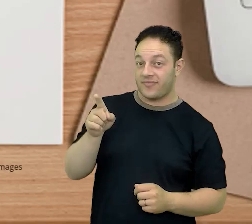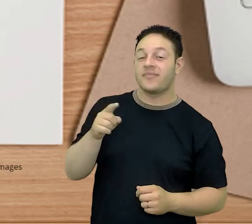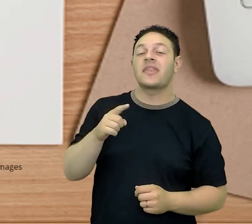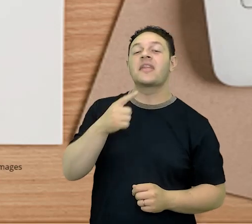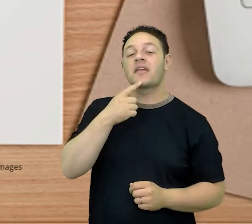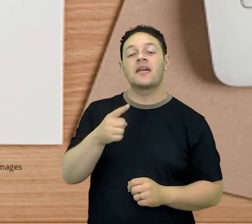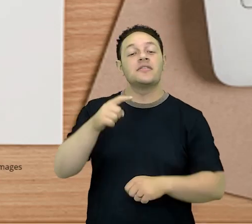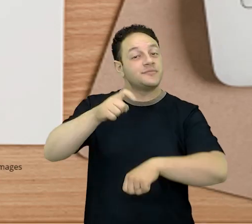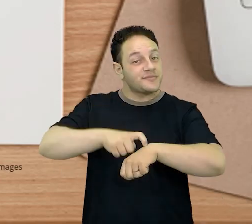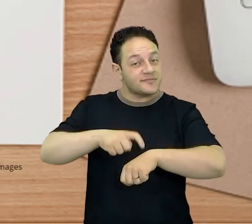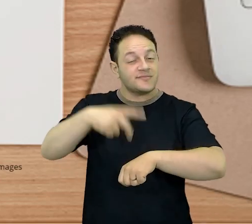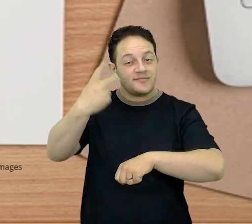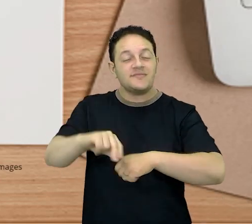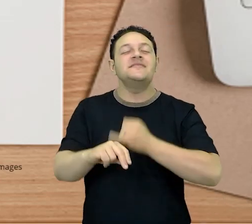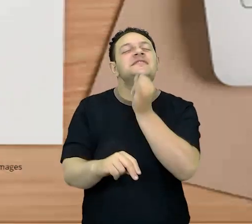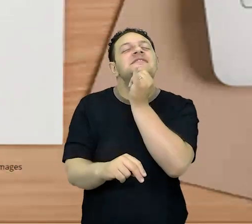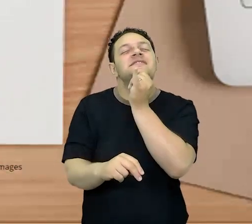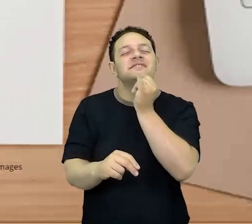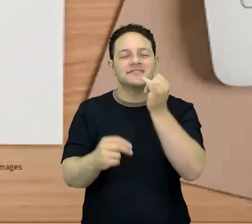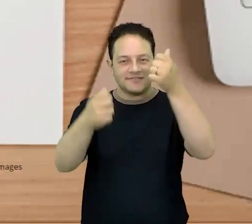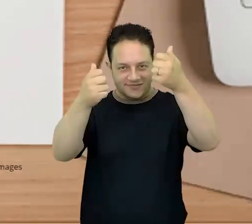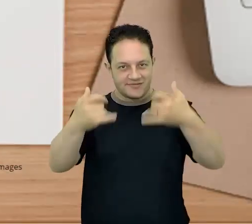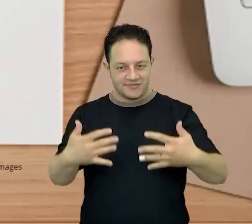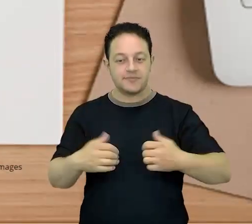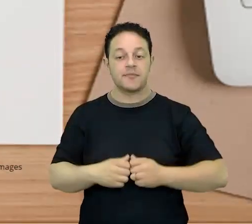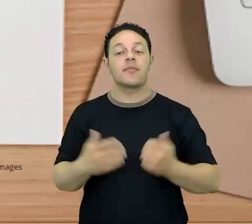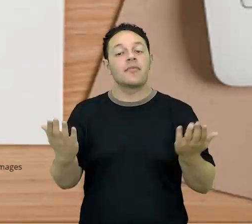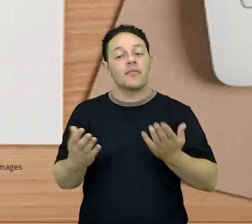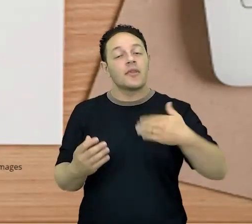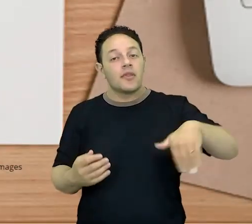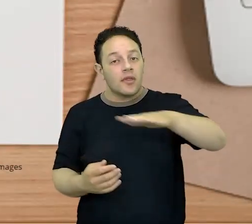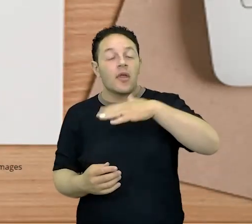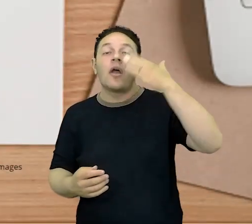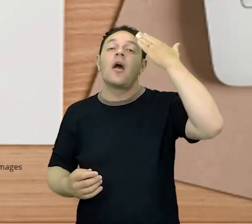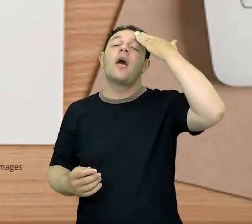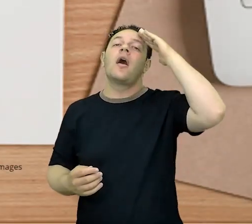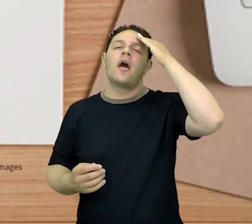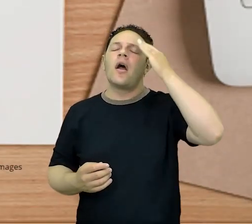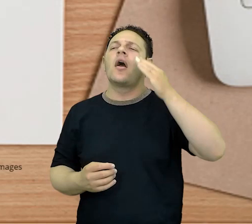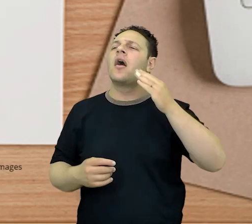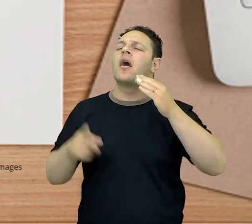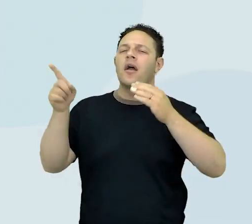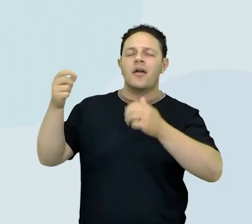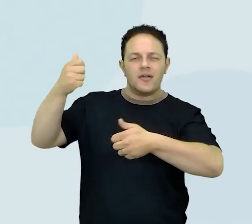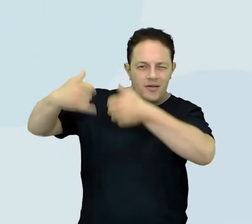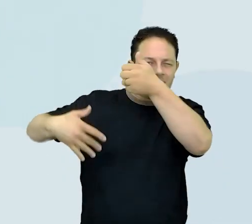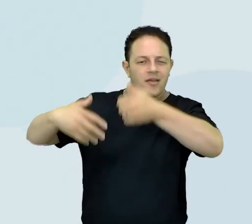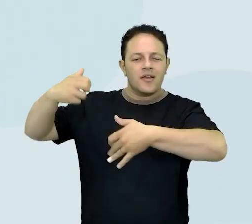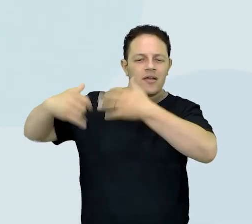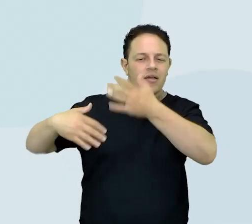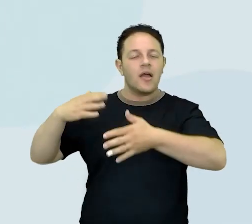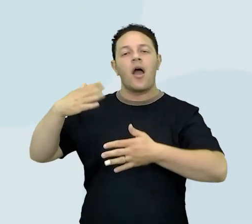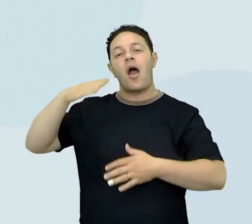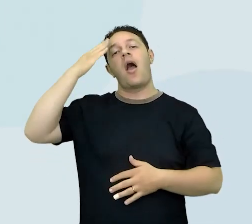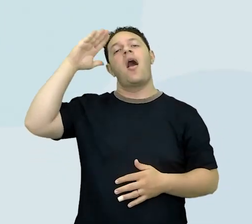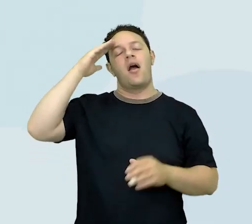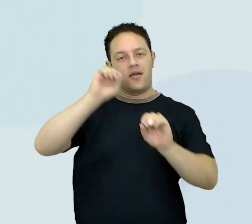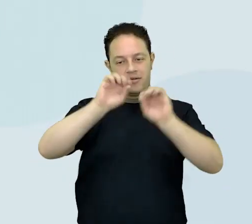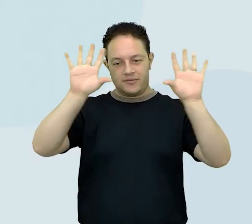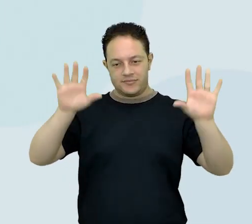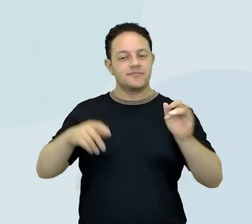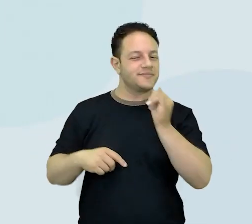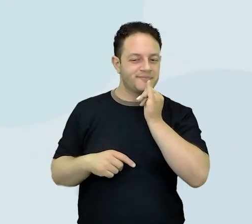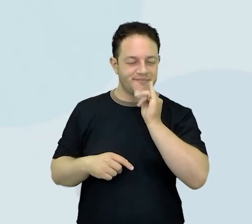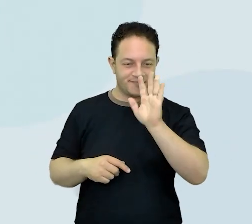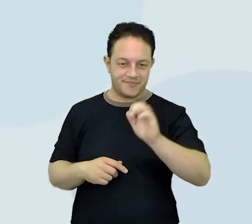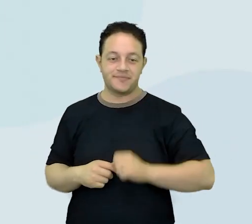nós temos agora a hora do exemplo, onde a gente vai entender um pouquinho desses dados que eu acabei de falar para vocês.